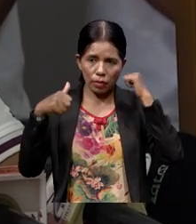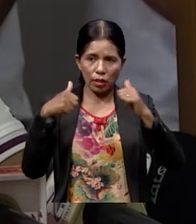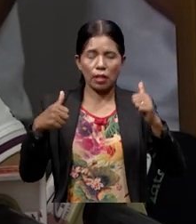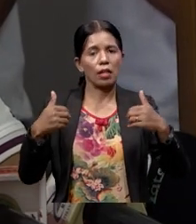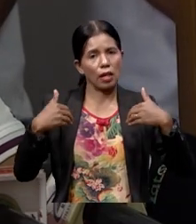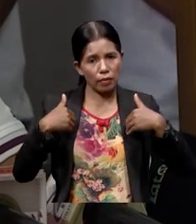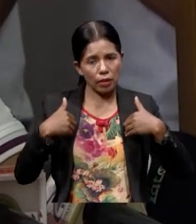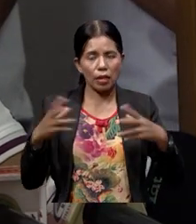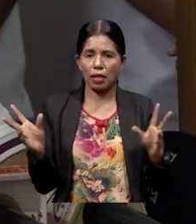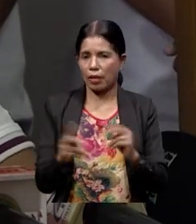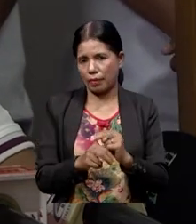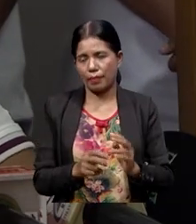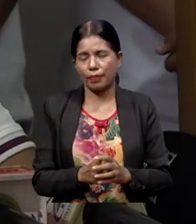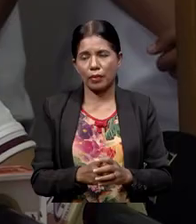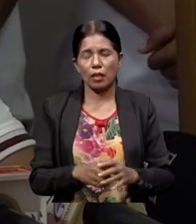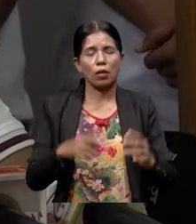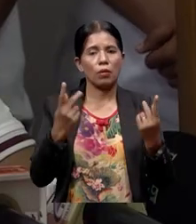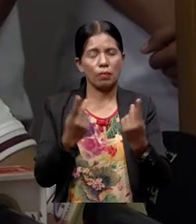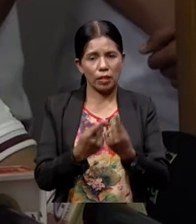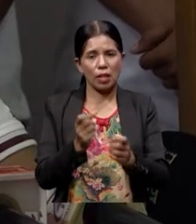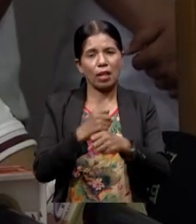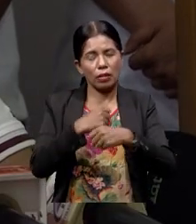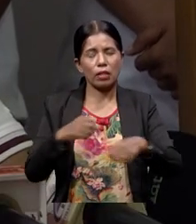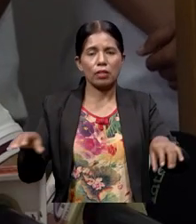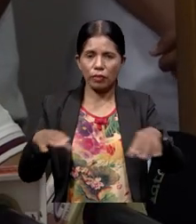única lá. Empresa ativo, cala ativo,